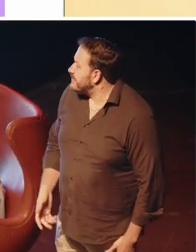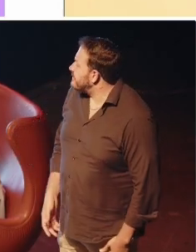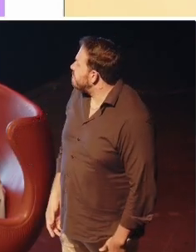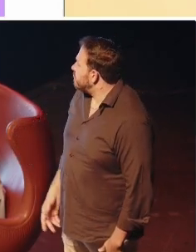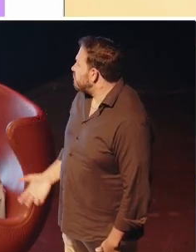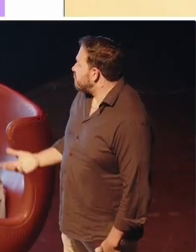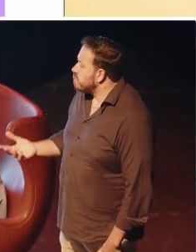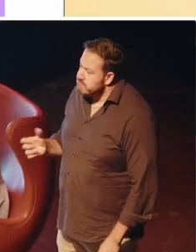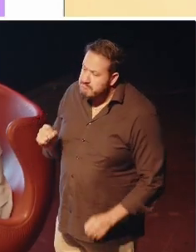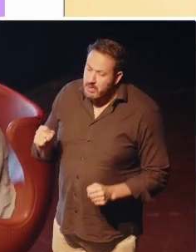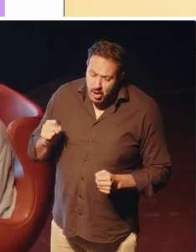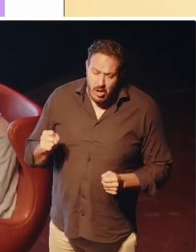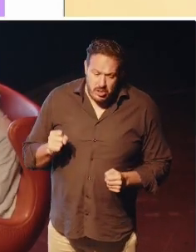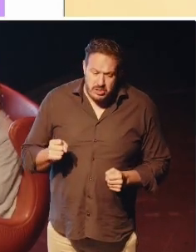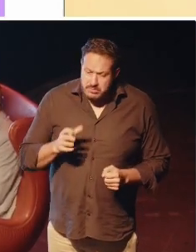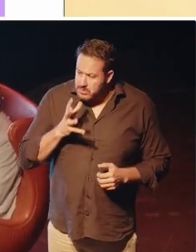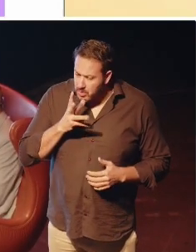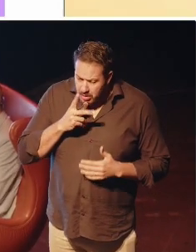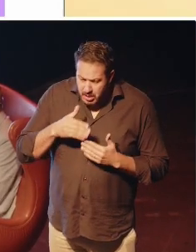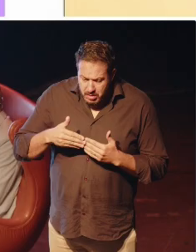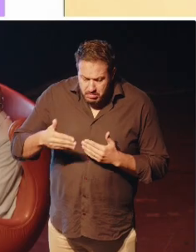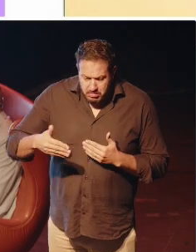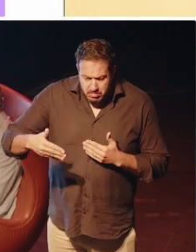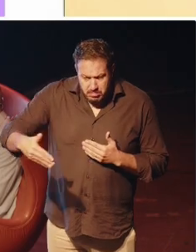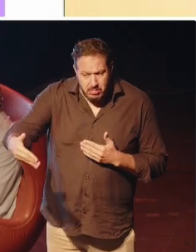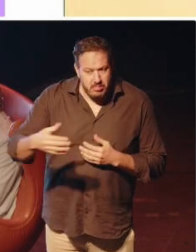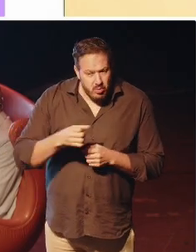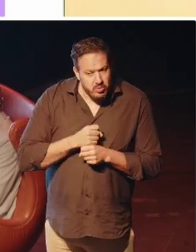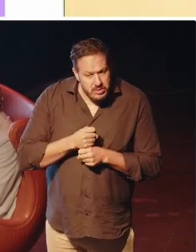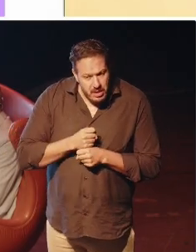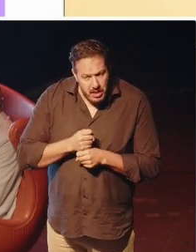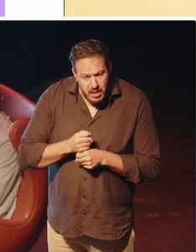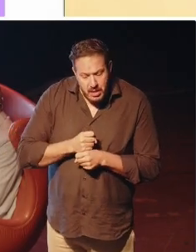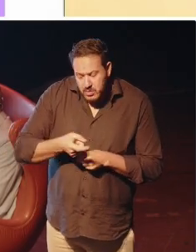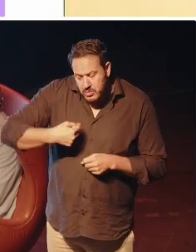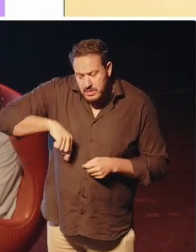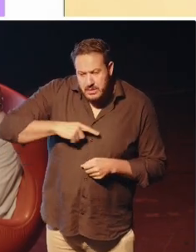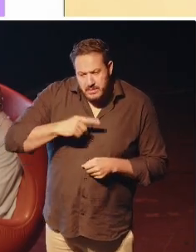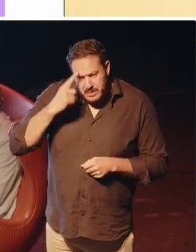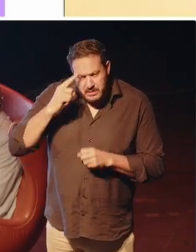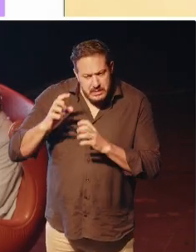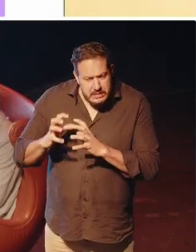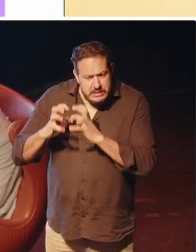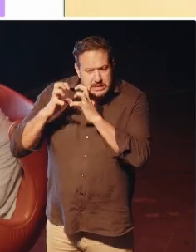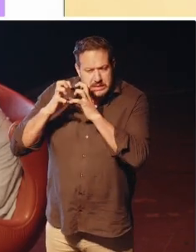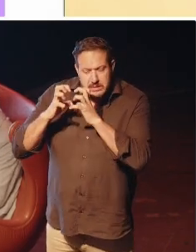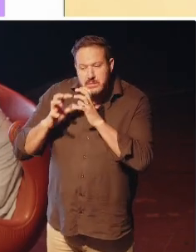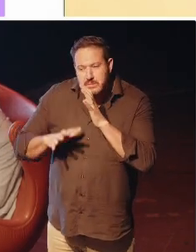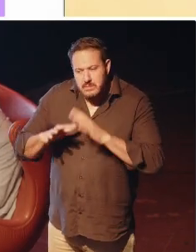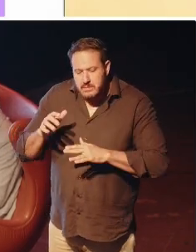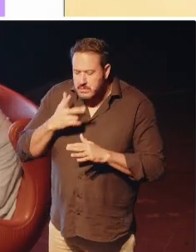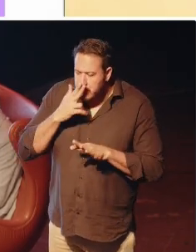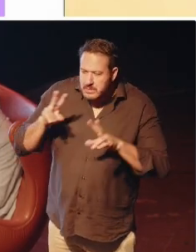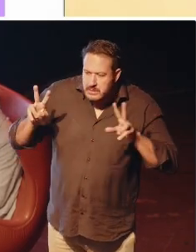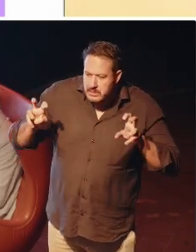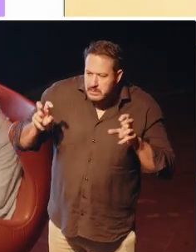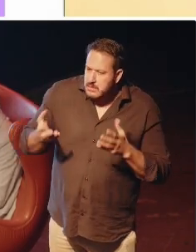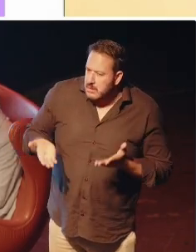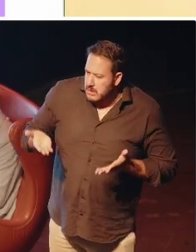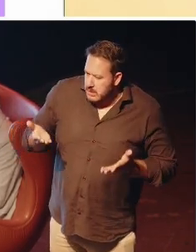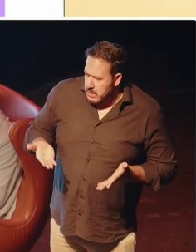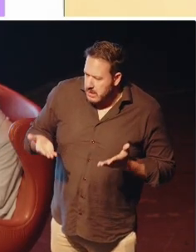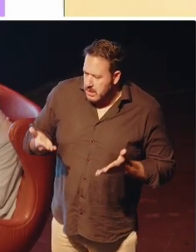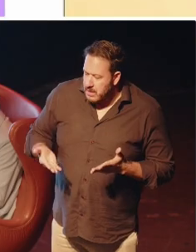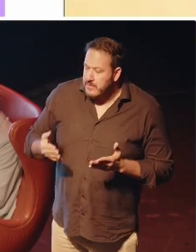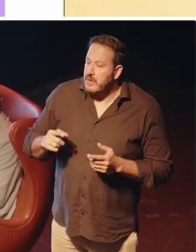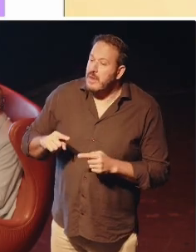Que pode durar alguns anos, né? Vai variar, que a gente chama de comprometimento cognitivo leve. E até